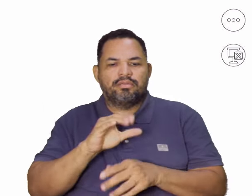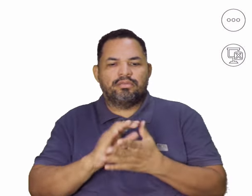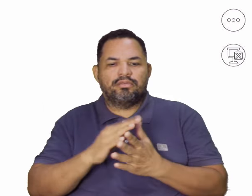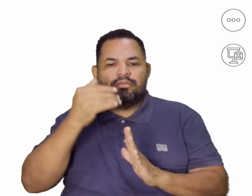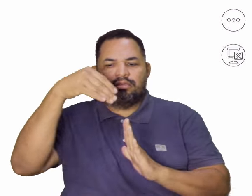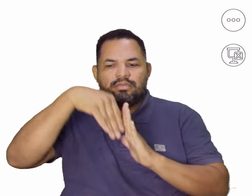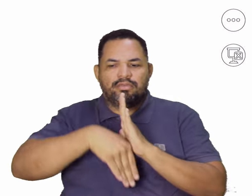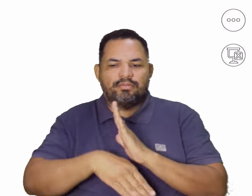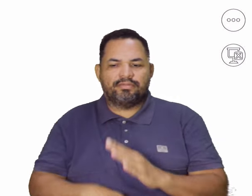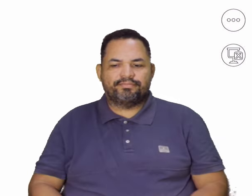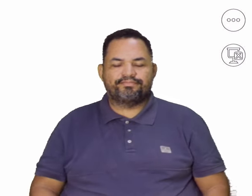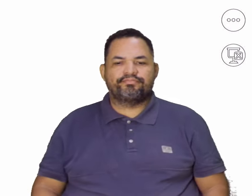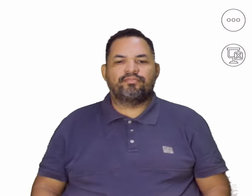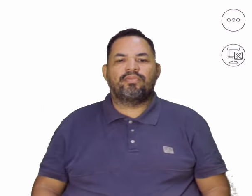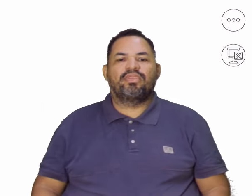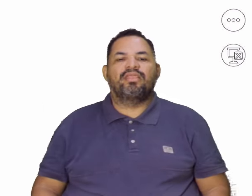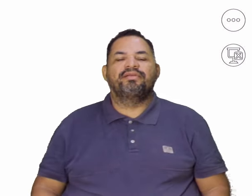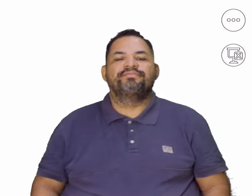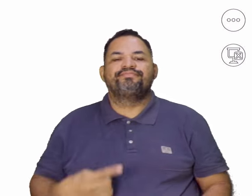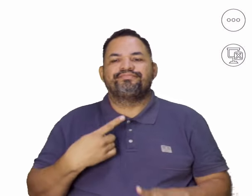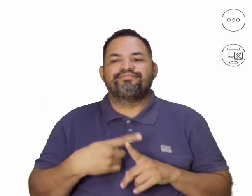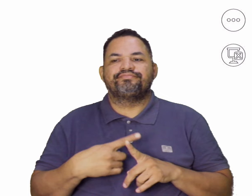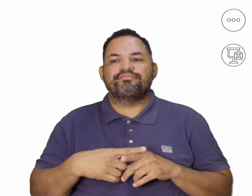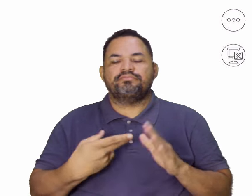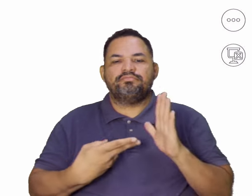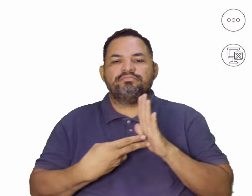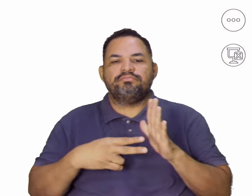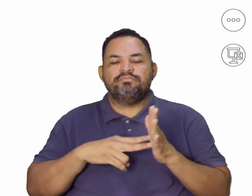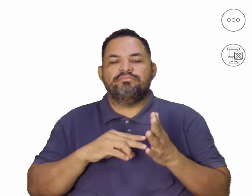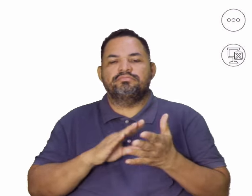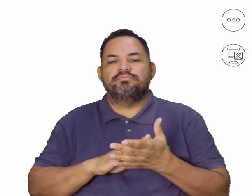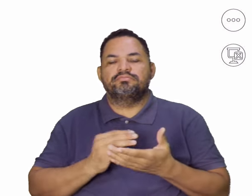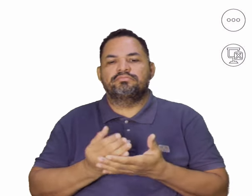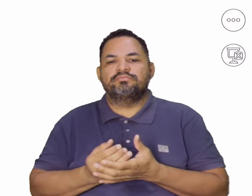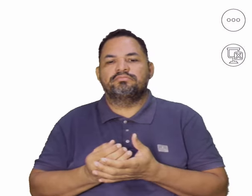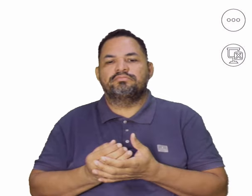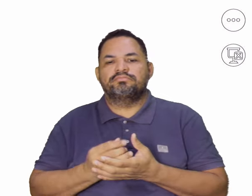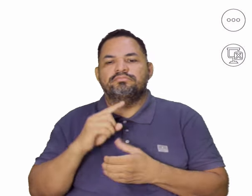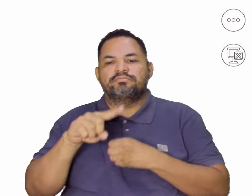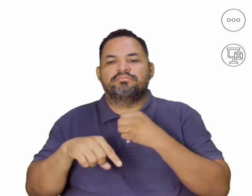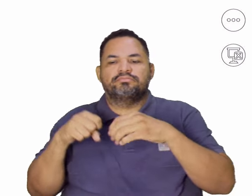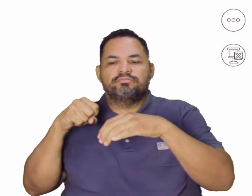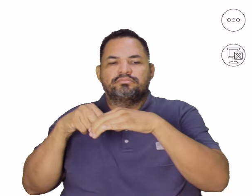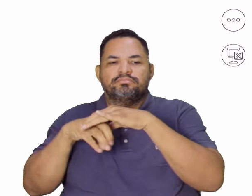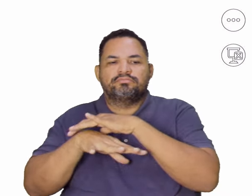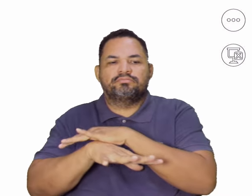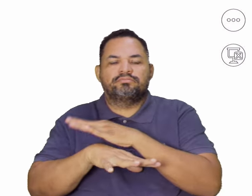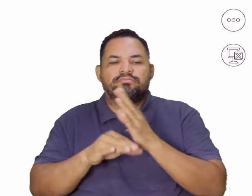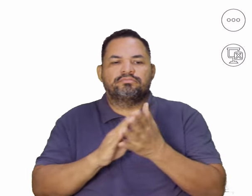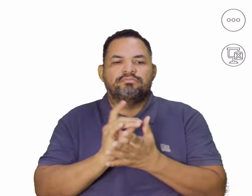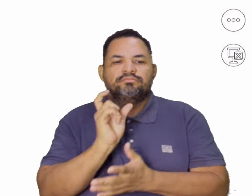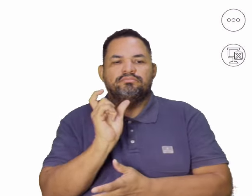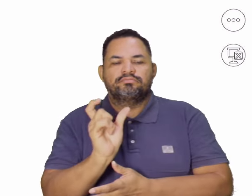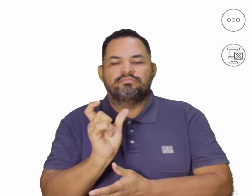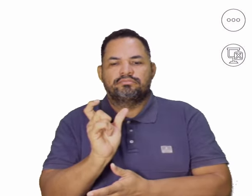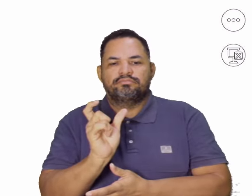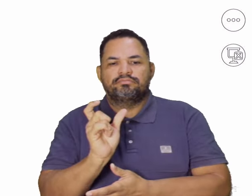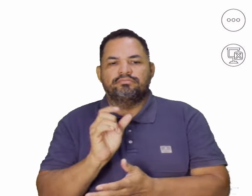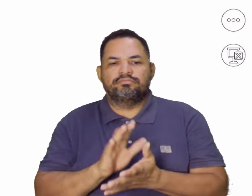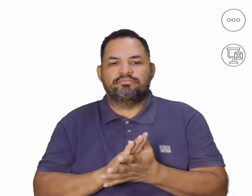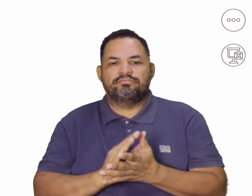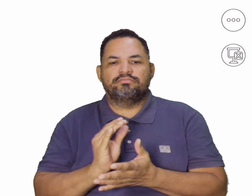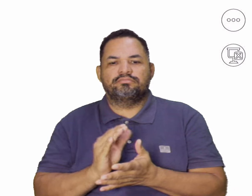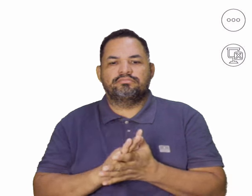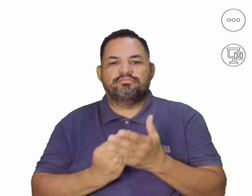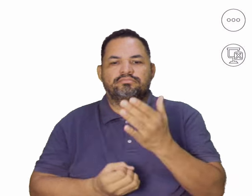decaimentos certo porque o que que significa radioatividade radioatividade foi criado por Mary